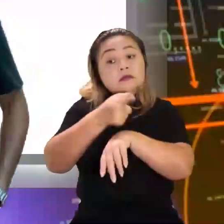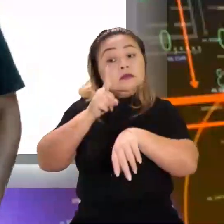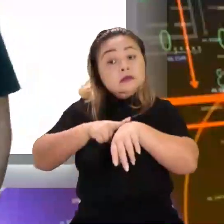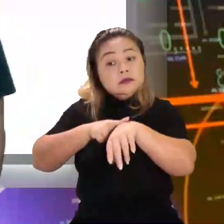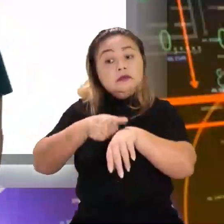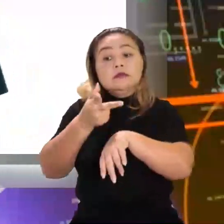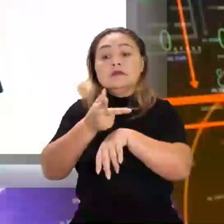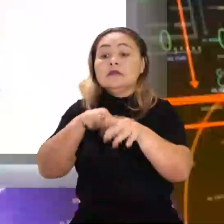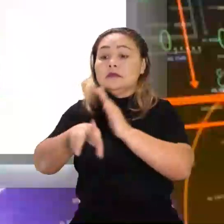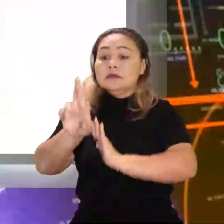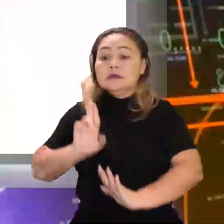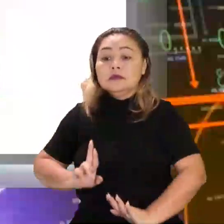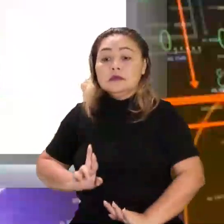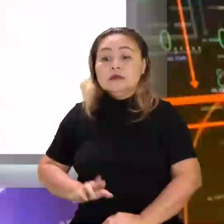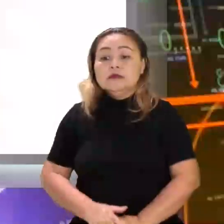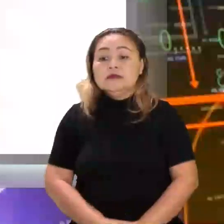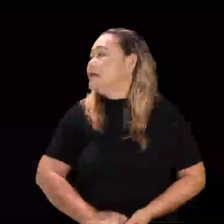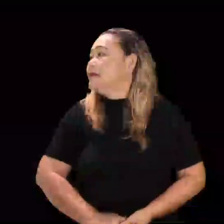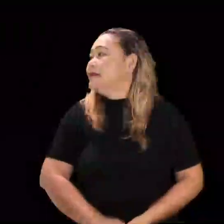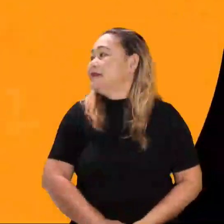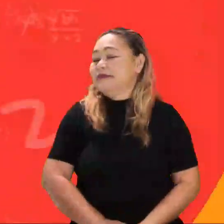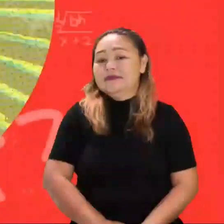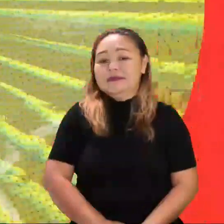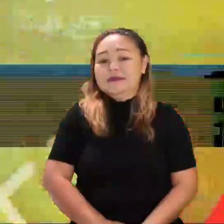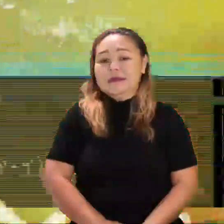hora do quiz.